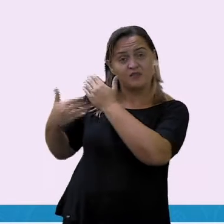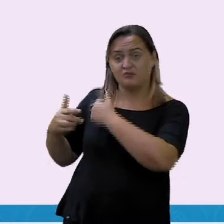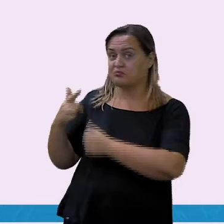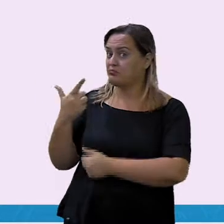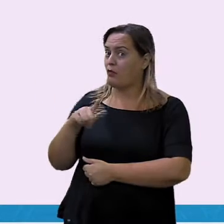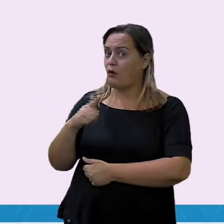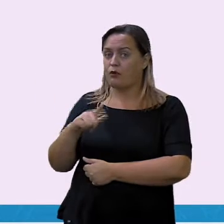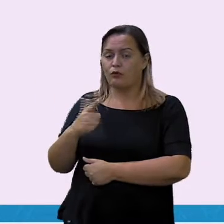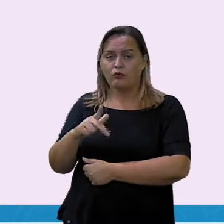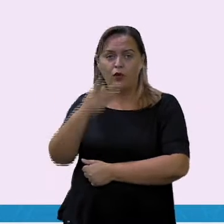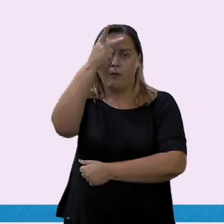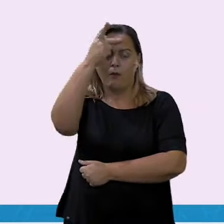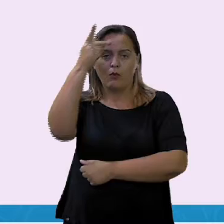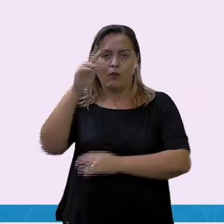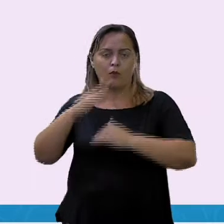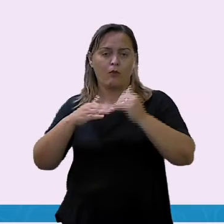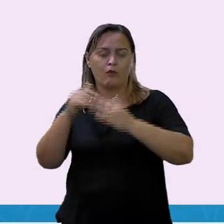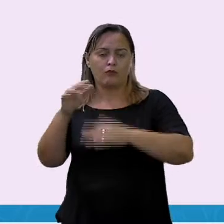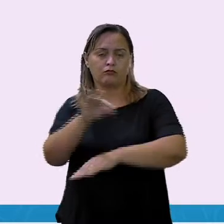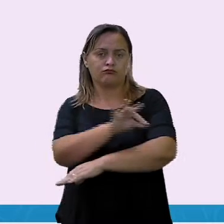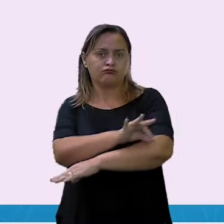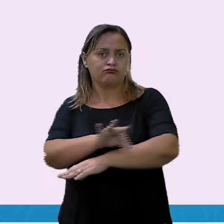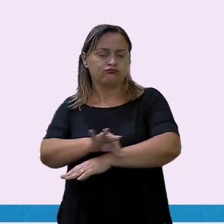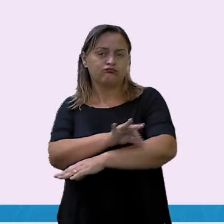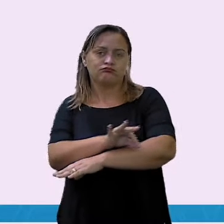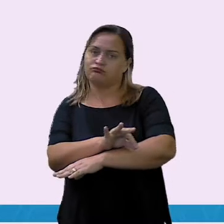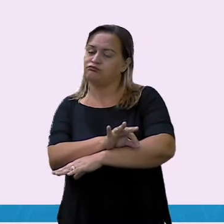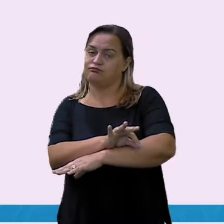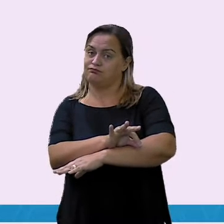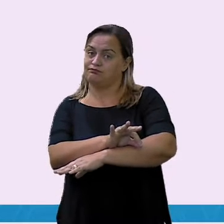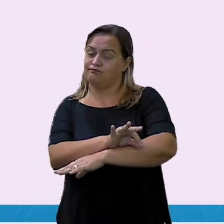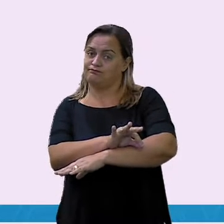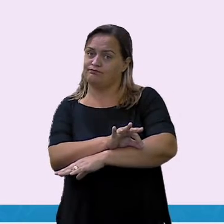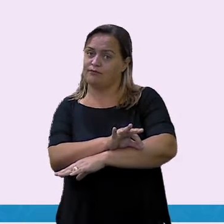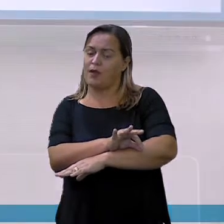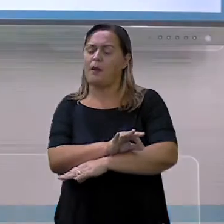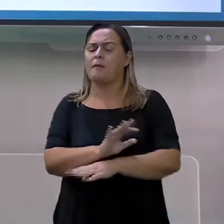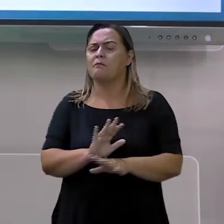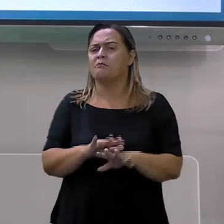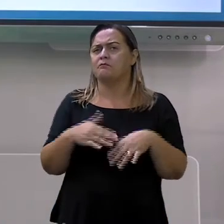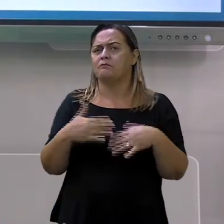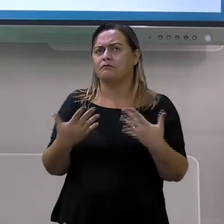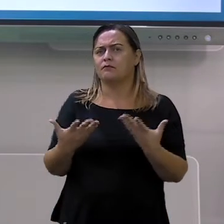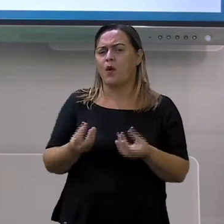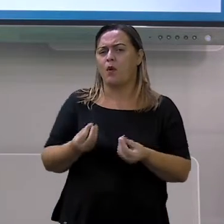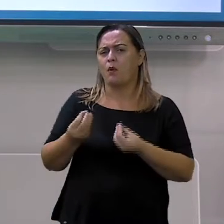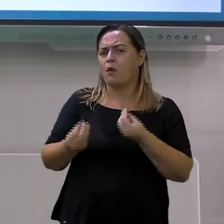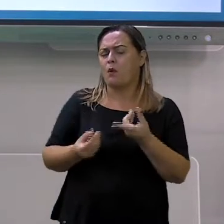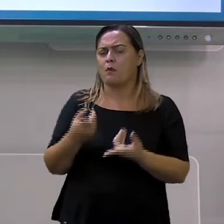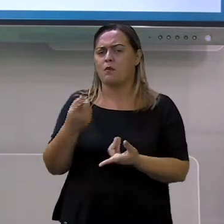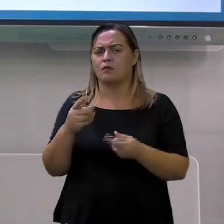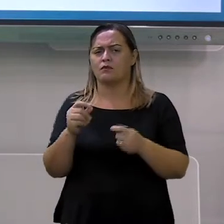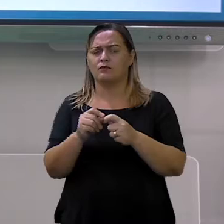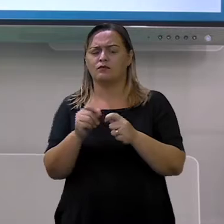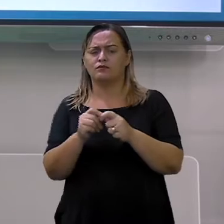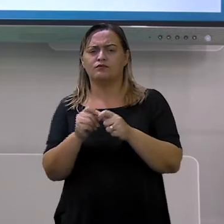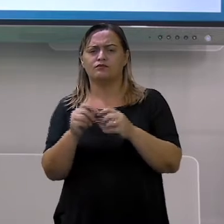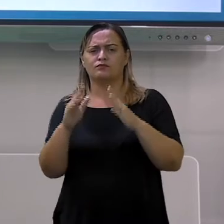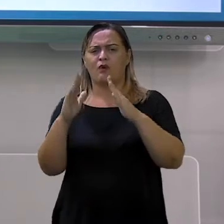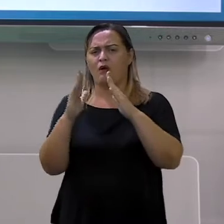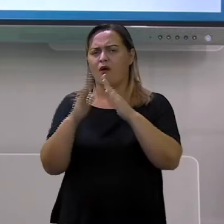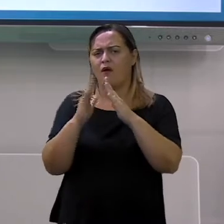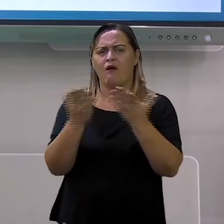eles idealizaram o que seriam as nossas residências para nos abrigar do tempo, da chuva. E Oscar